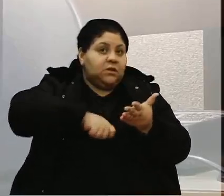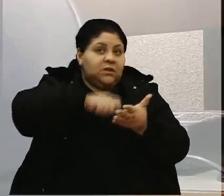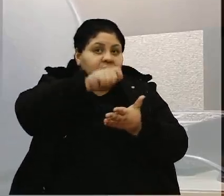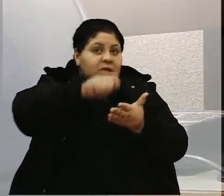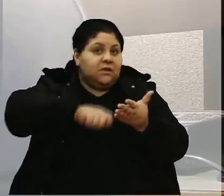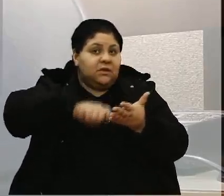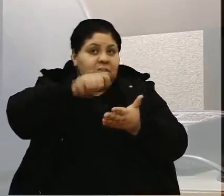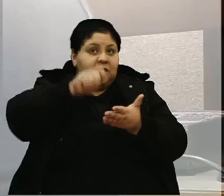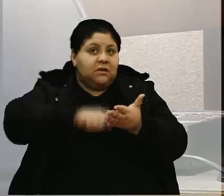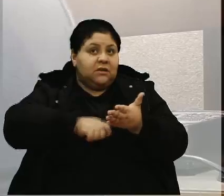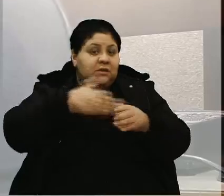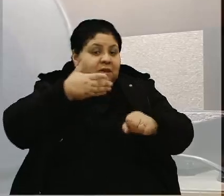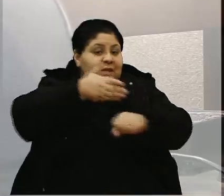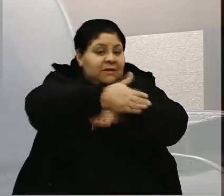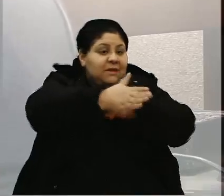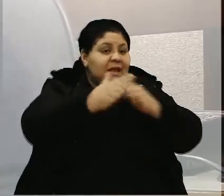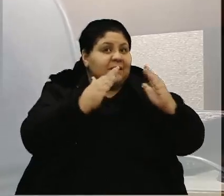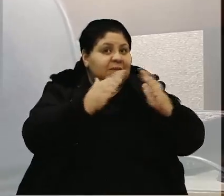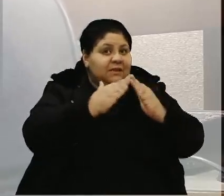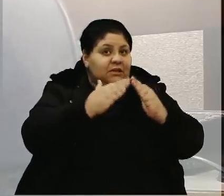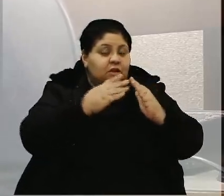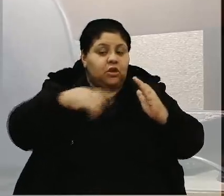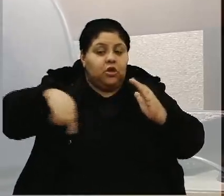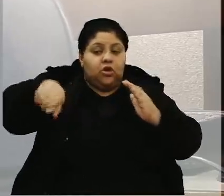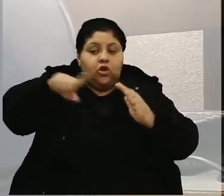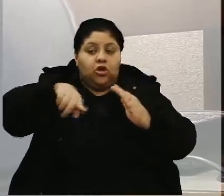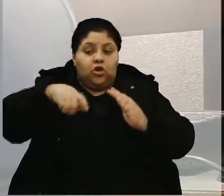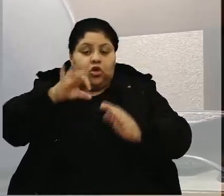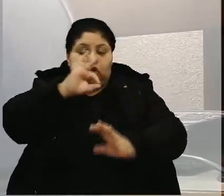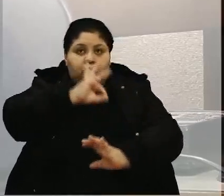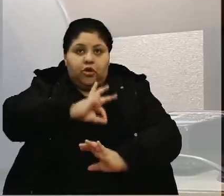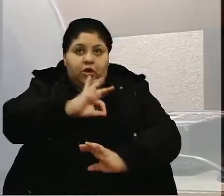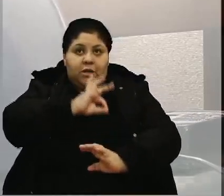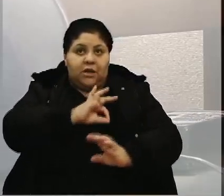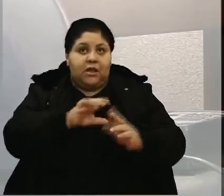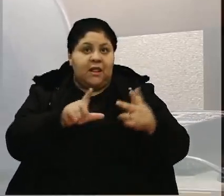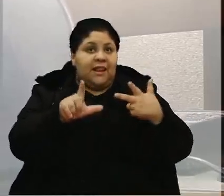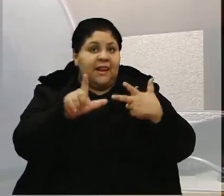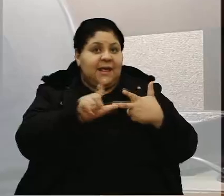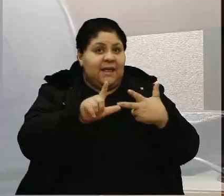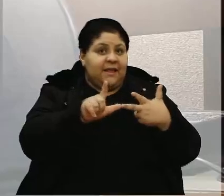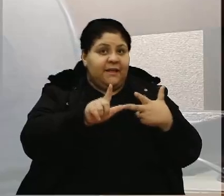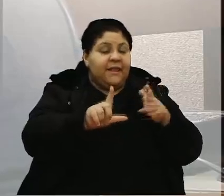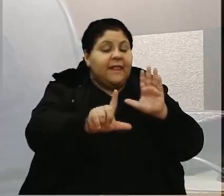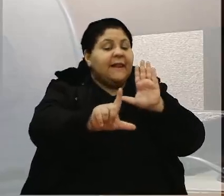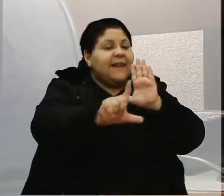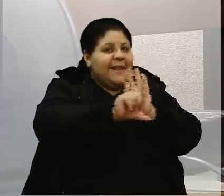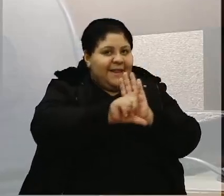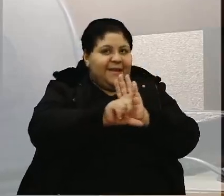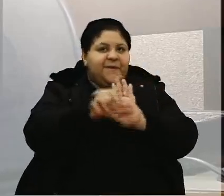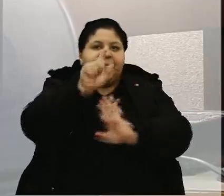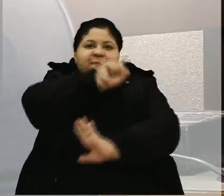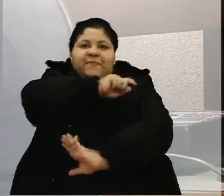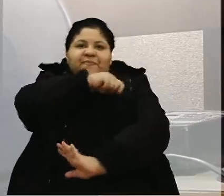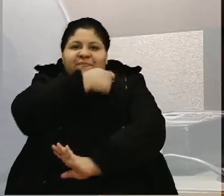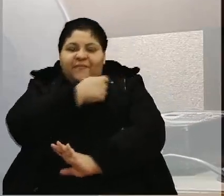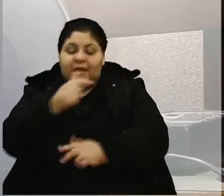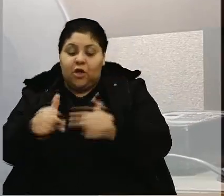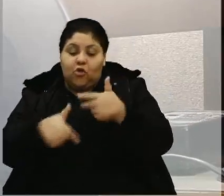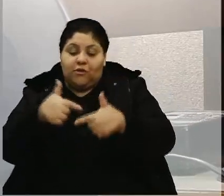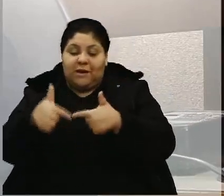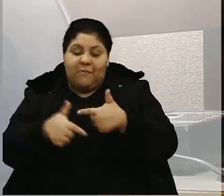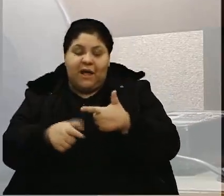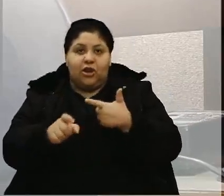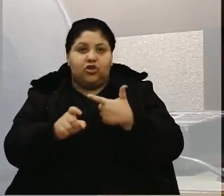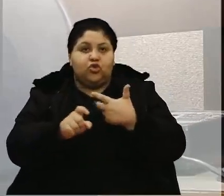entrada da casa para todo mundo que quer saber. Nós somos pagos para legislar e fiscalizar o trabalho do